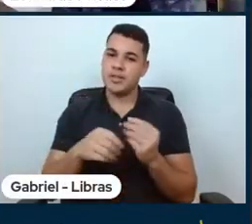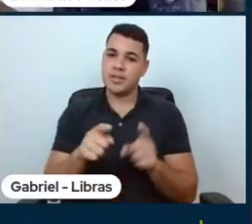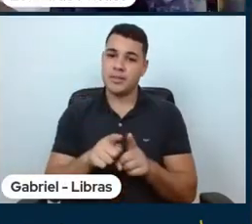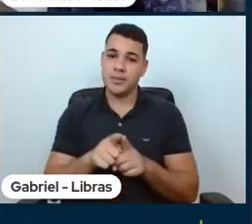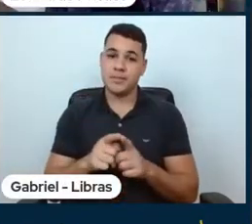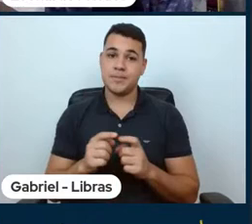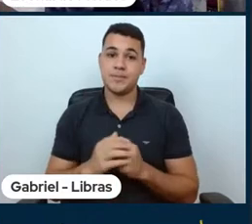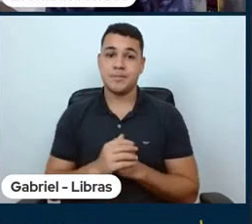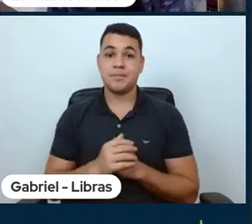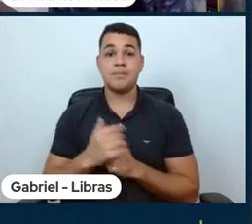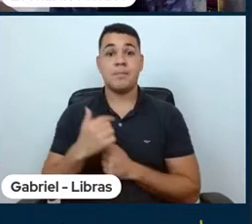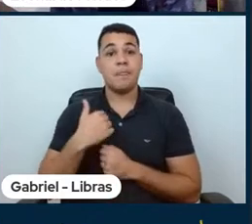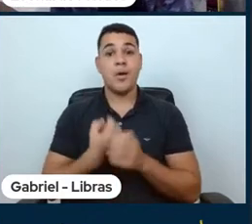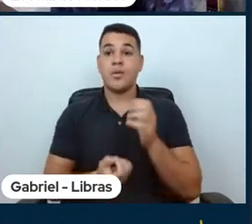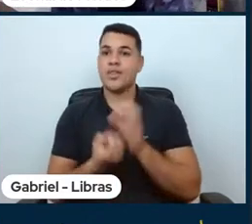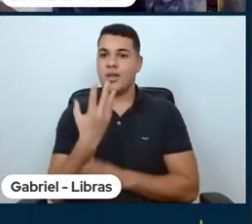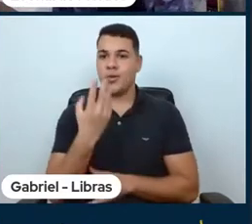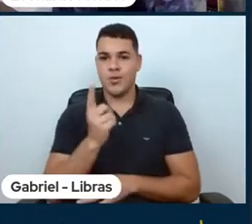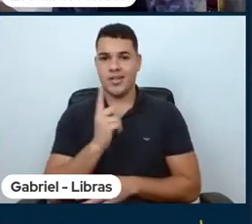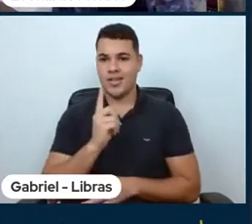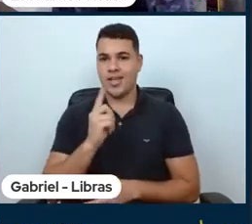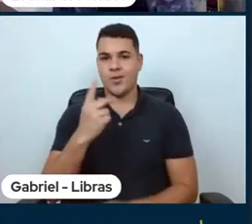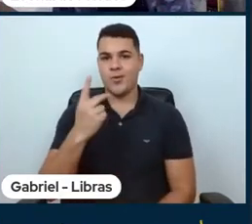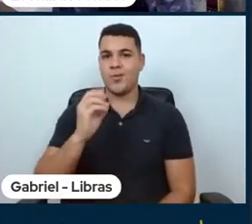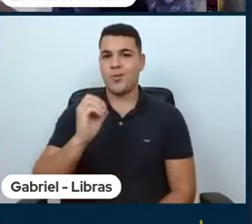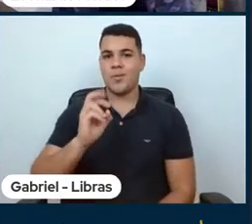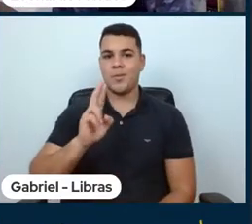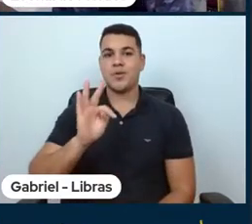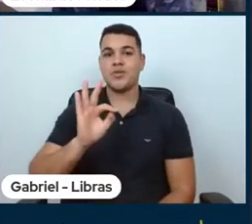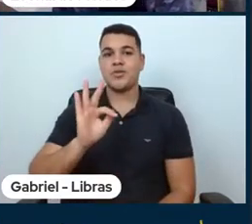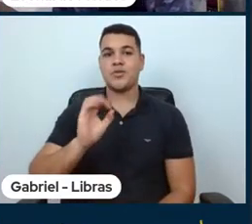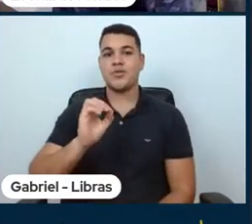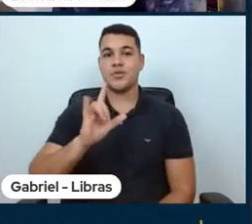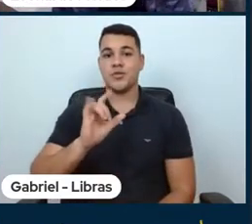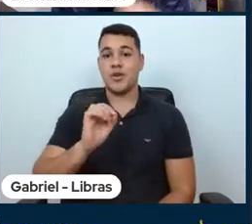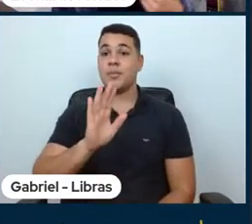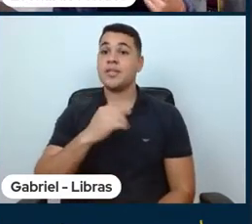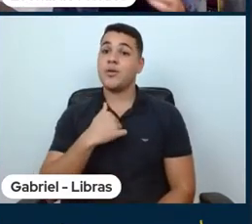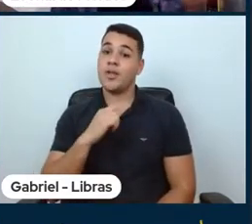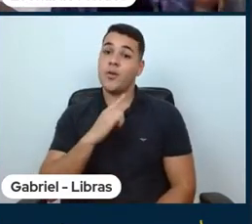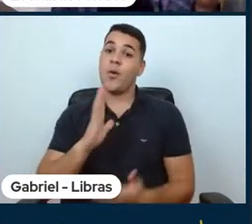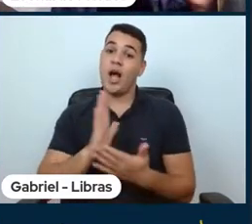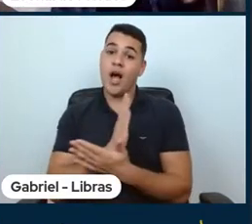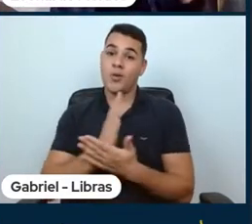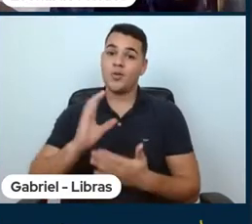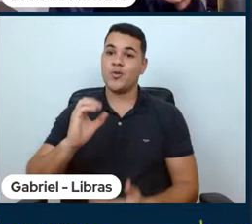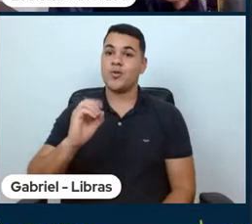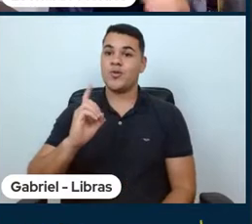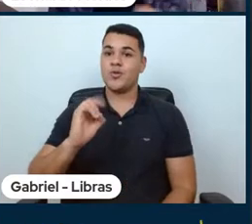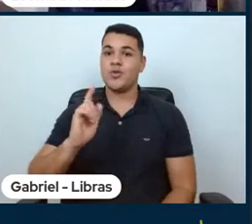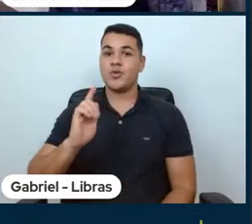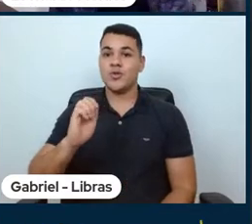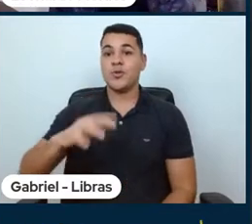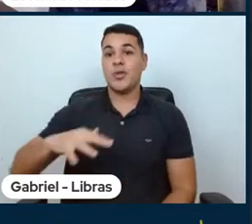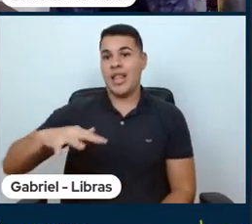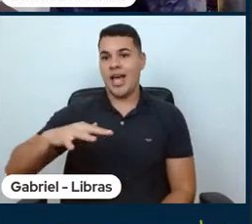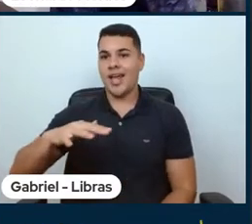Então, eu não cheguei a montar um portfólio, porém eu tenho alguns códigos no GitHub, né? Que é a nossa área mais técnica, então a gente